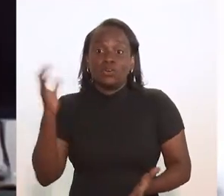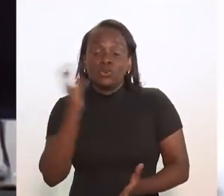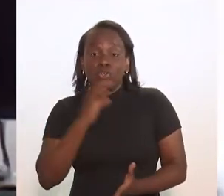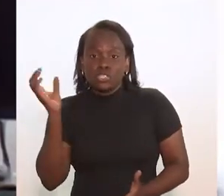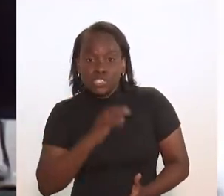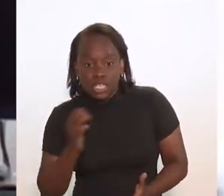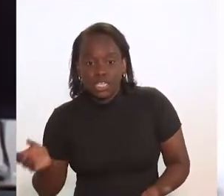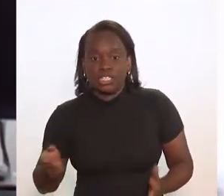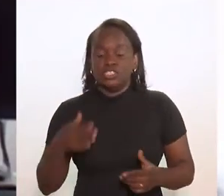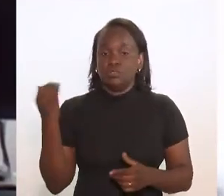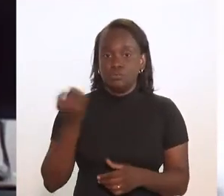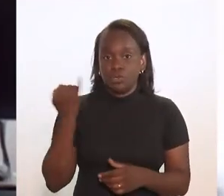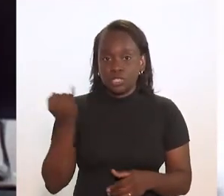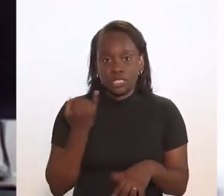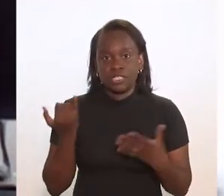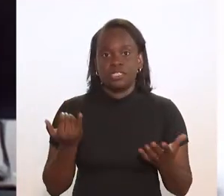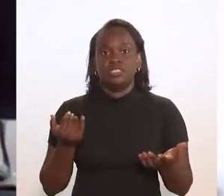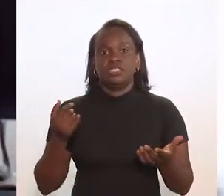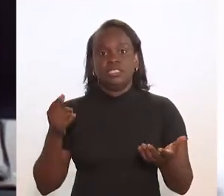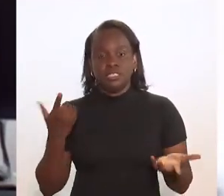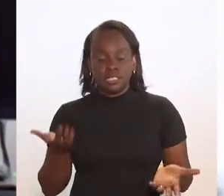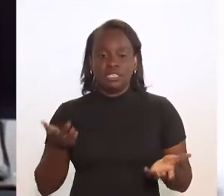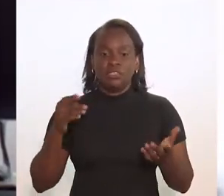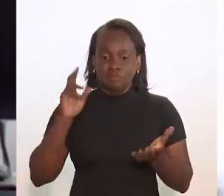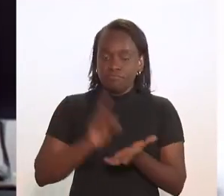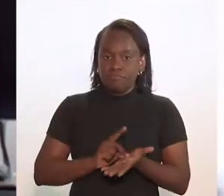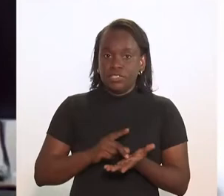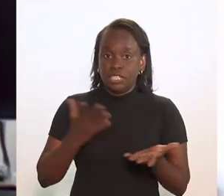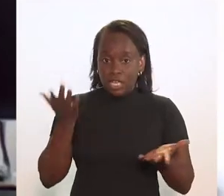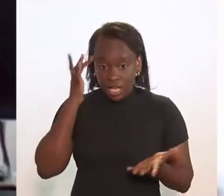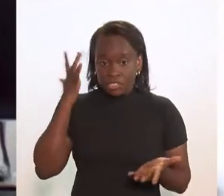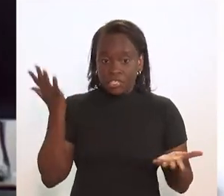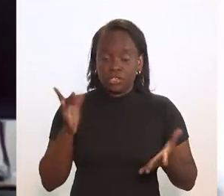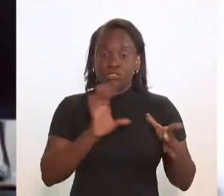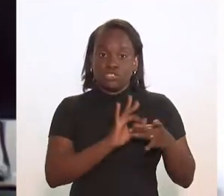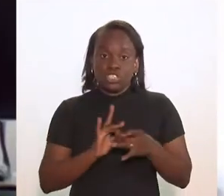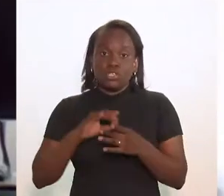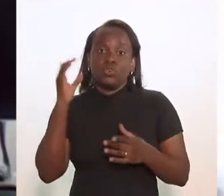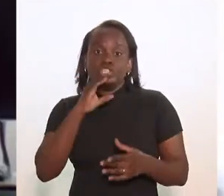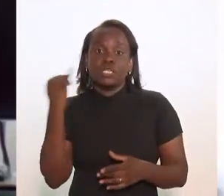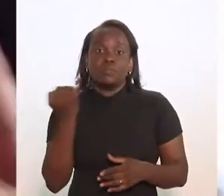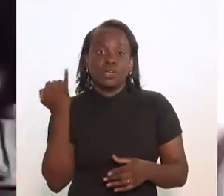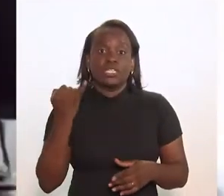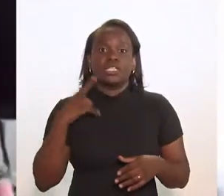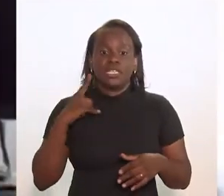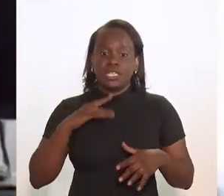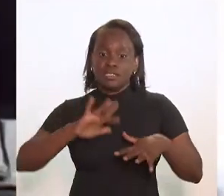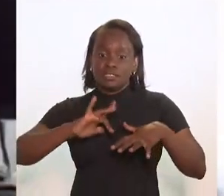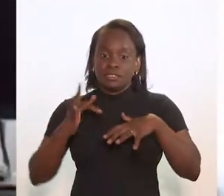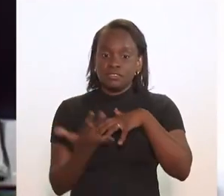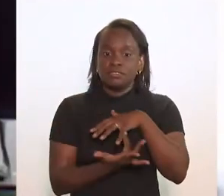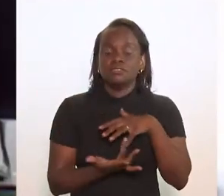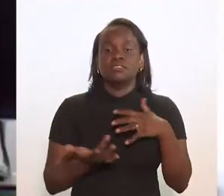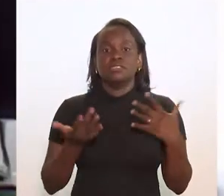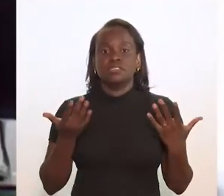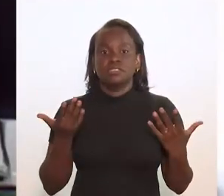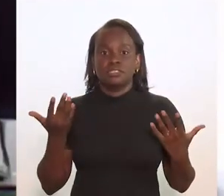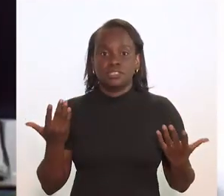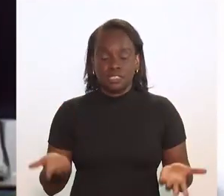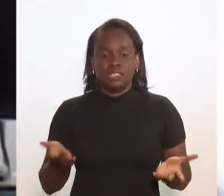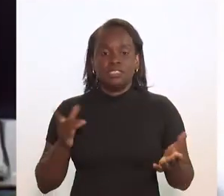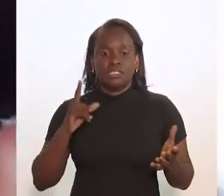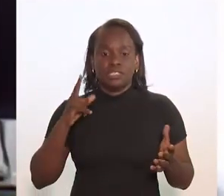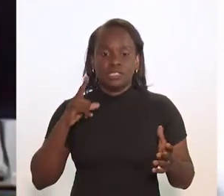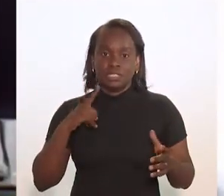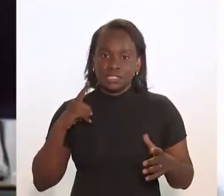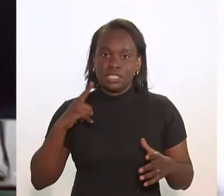é urgente, do que é importante, de fato. Eu acho que nesse contexto do que é urgente e importante, as redes, por exemplo,